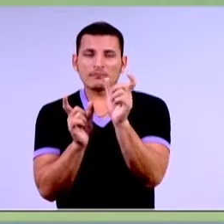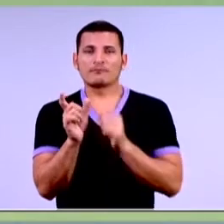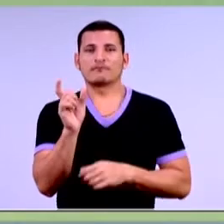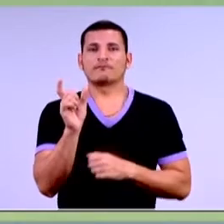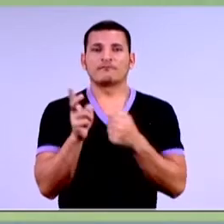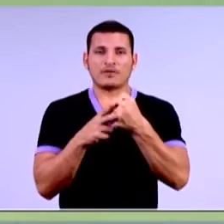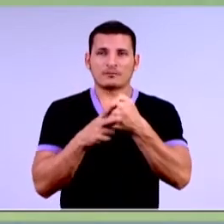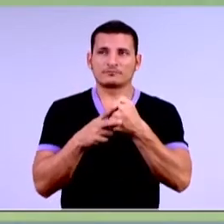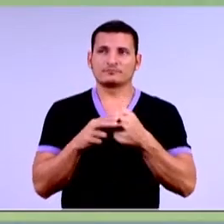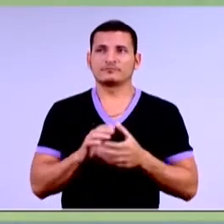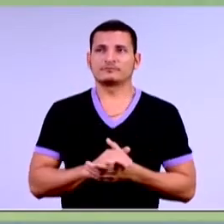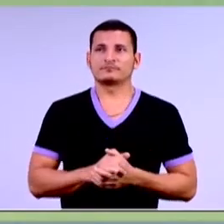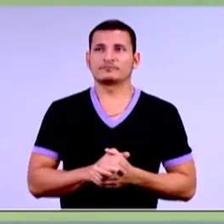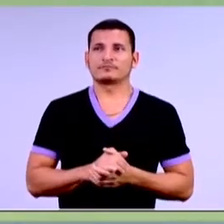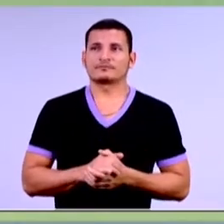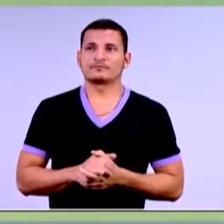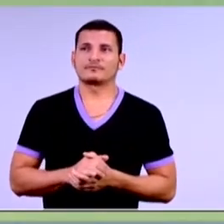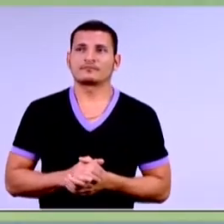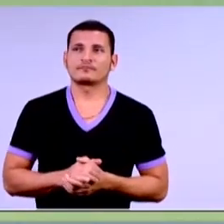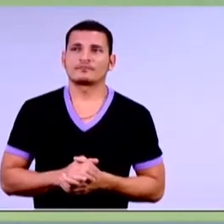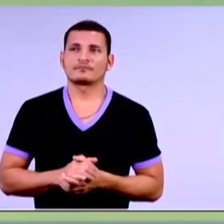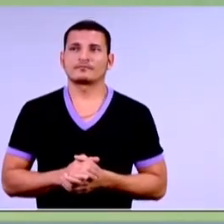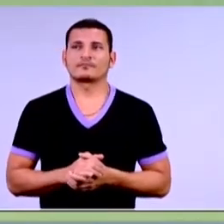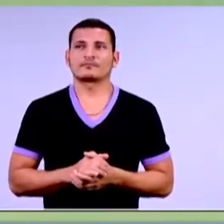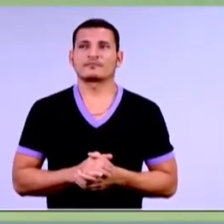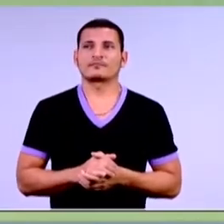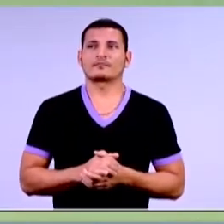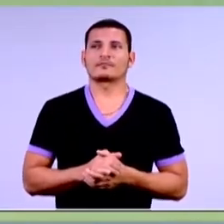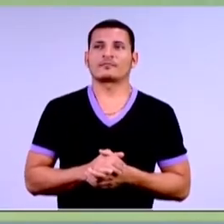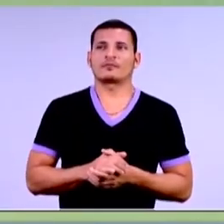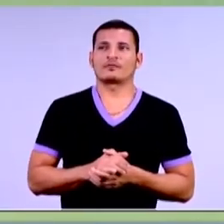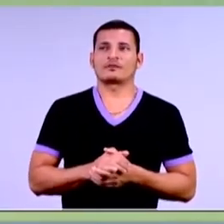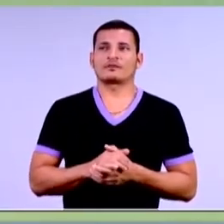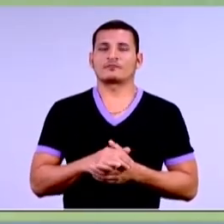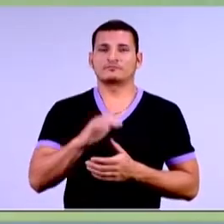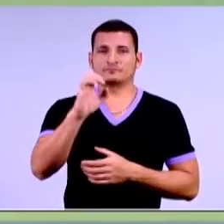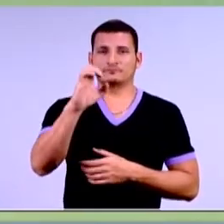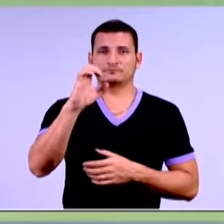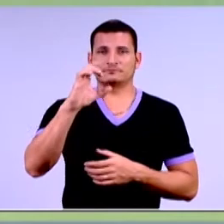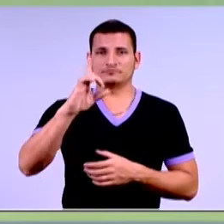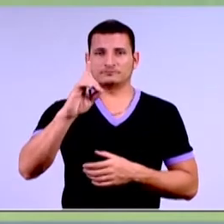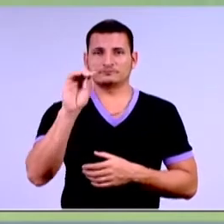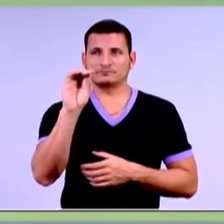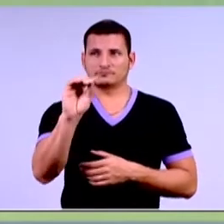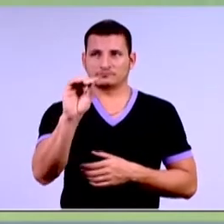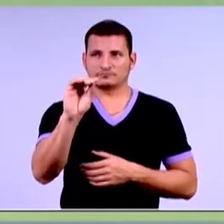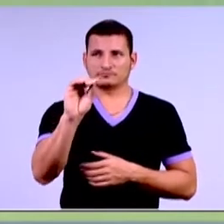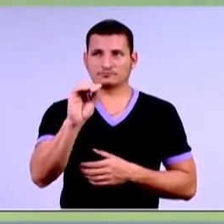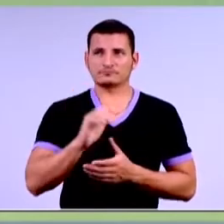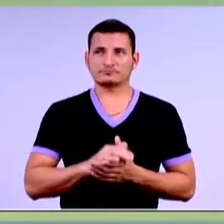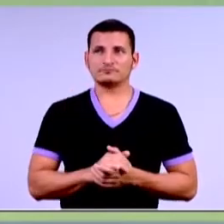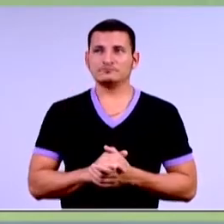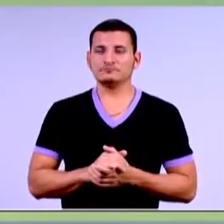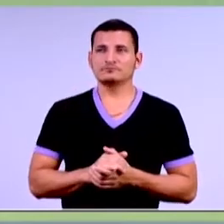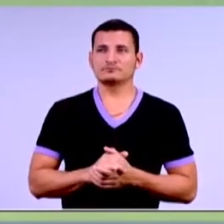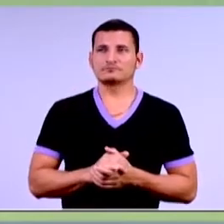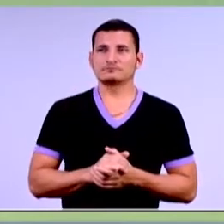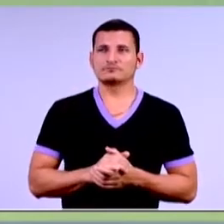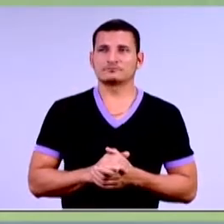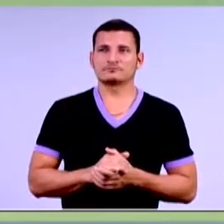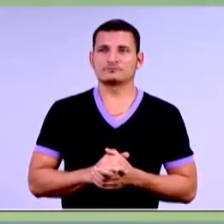santos dumont sledge e olha que o finalzinho é de livre de infância santos dumont